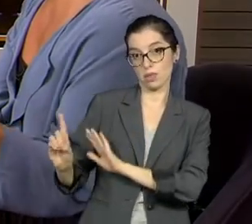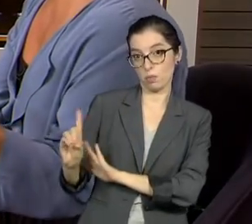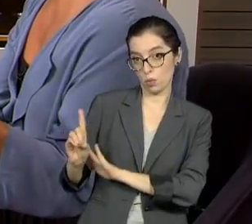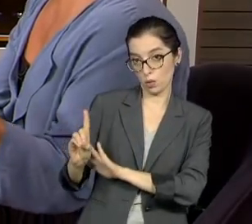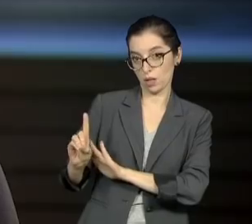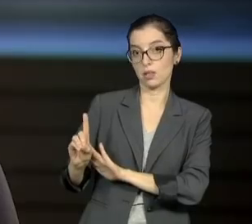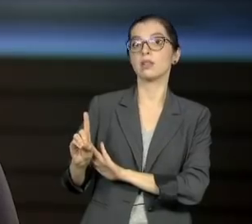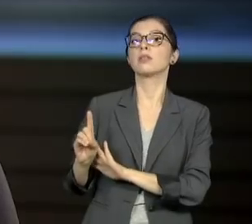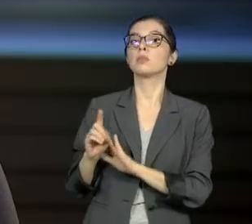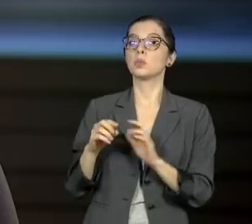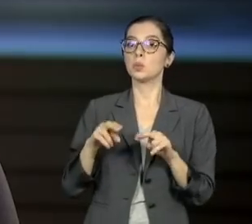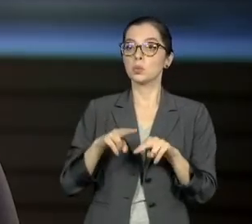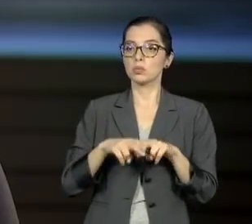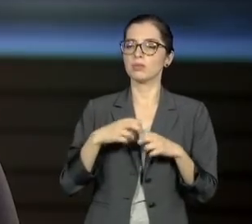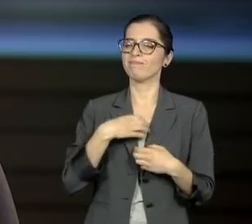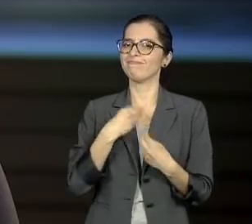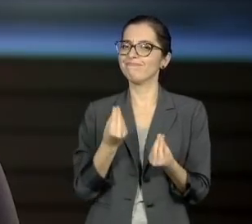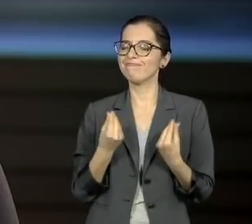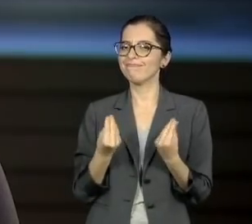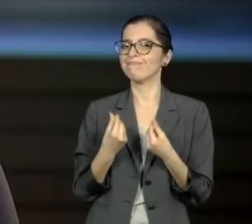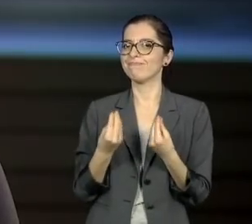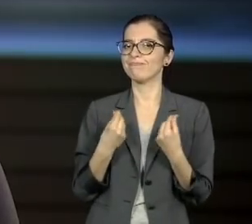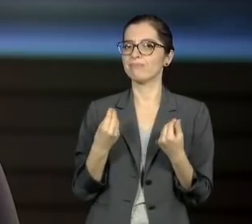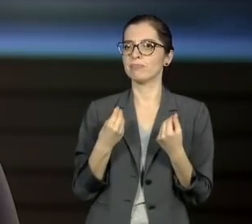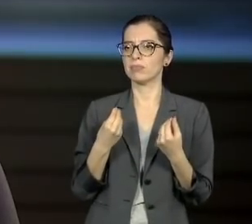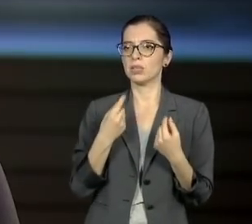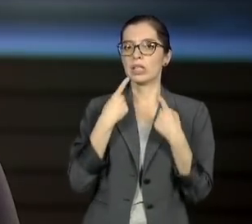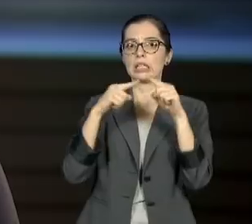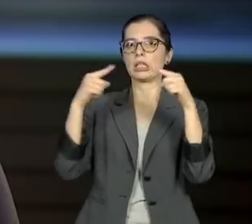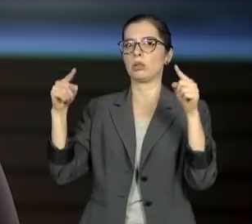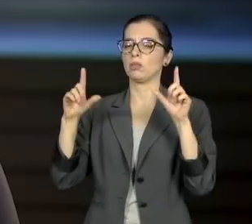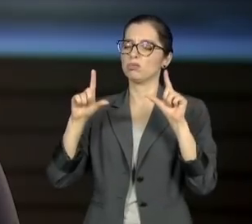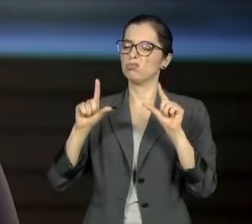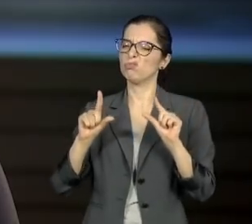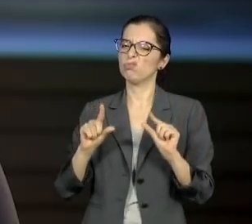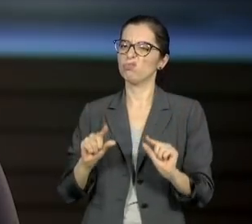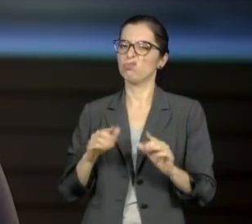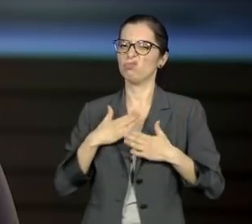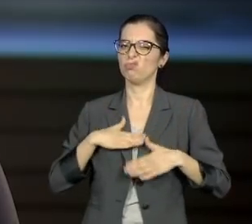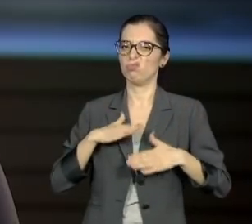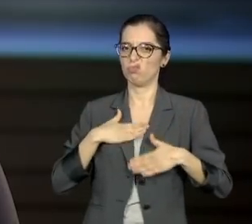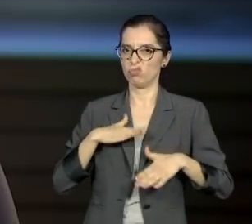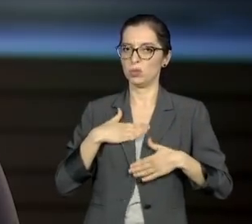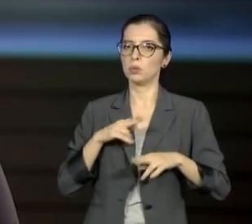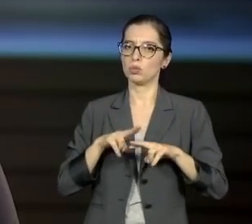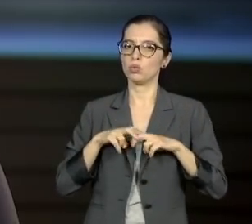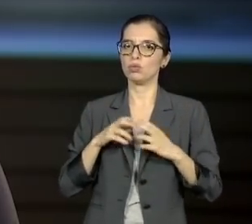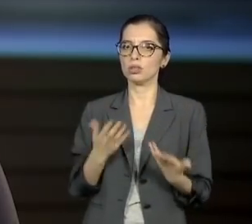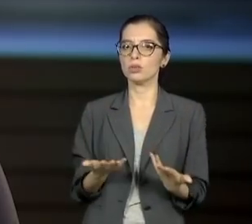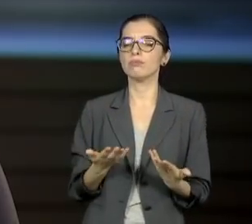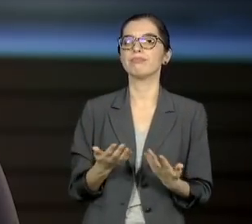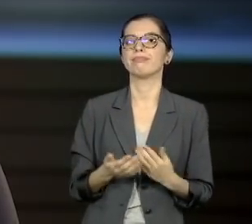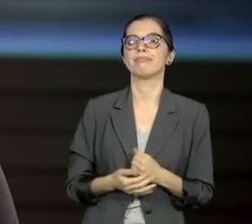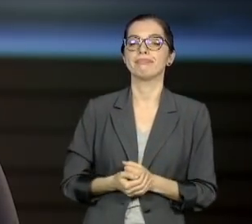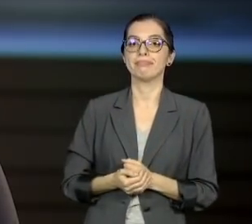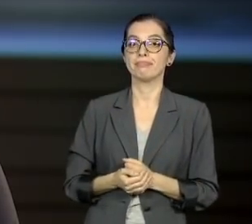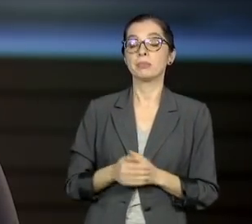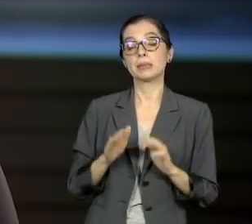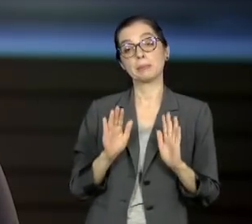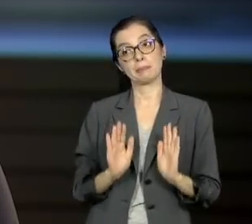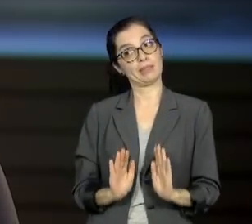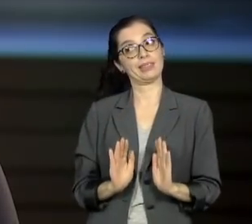tirava um pouco a força dessa reclamação e dessa tendência a não aceitar o resultado. Junte-se a isso alguém com